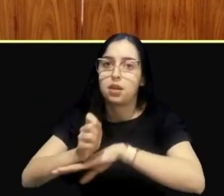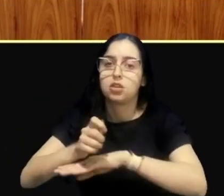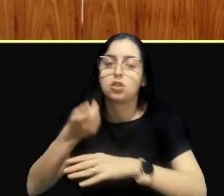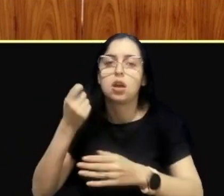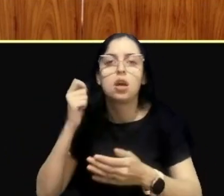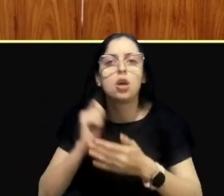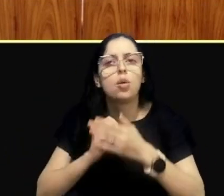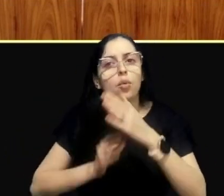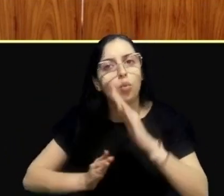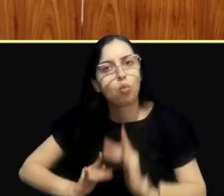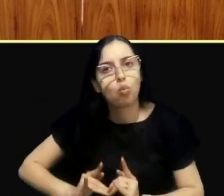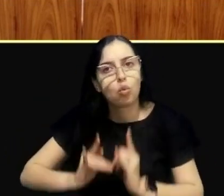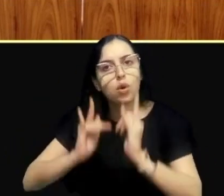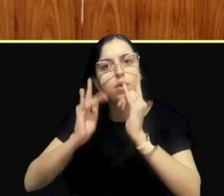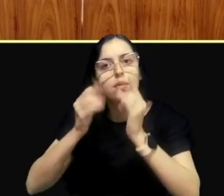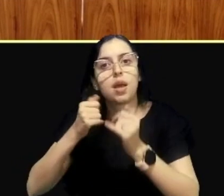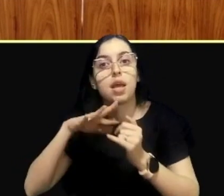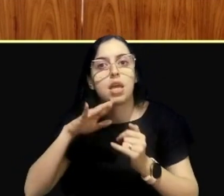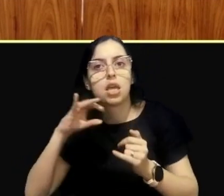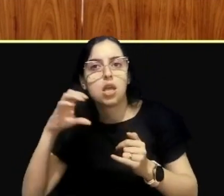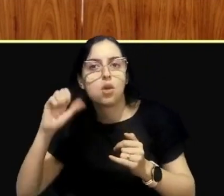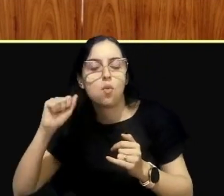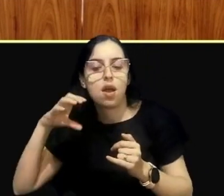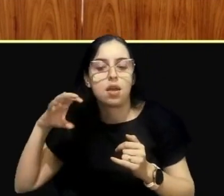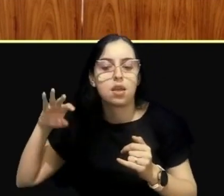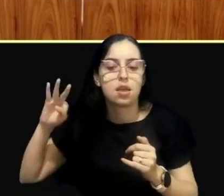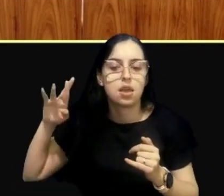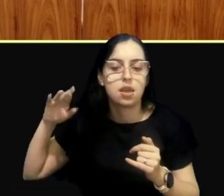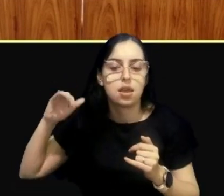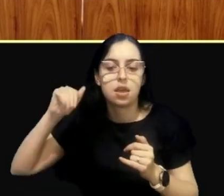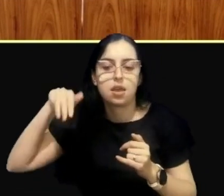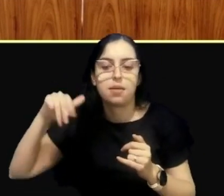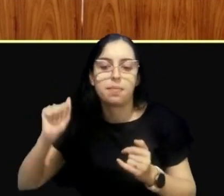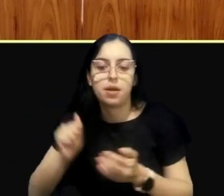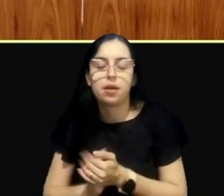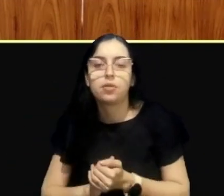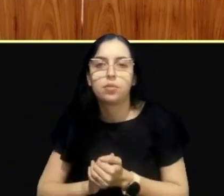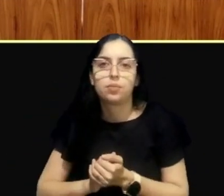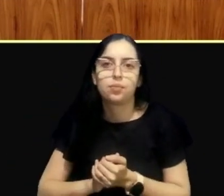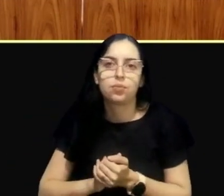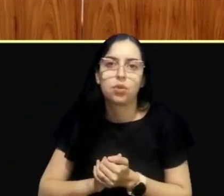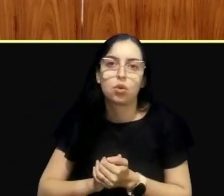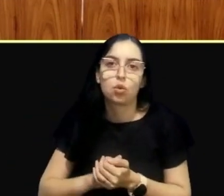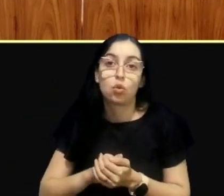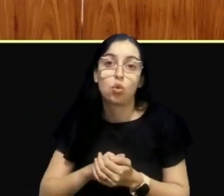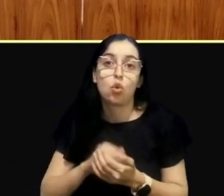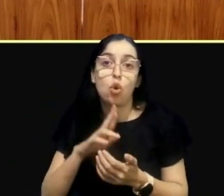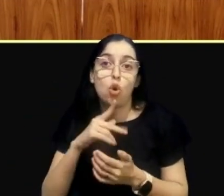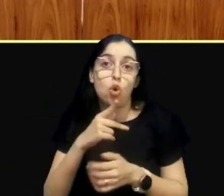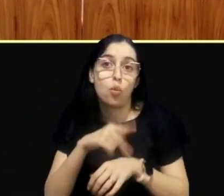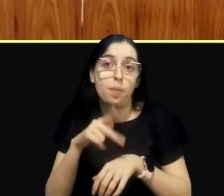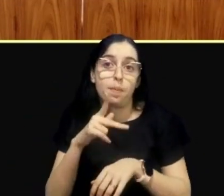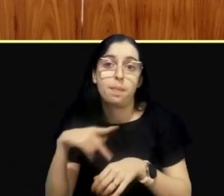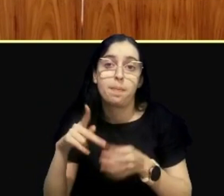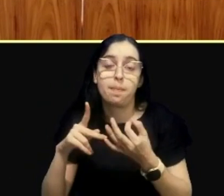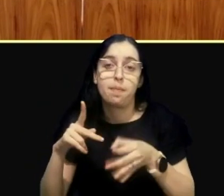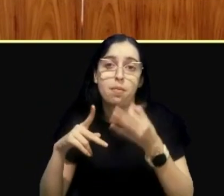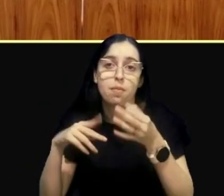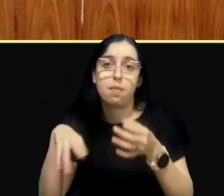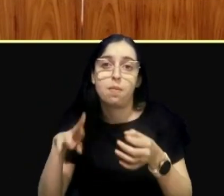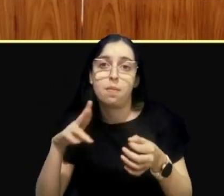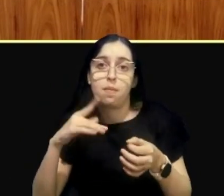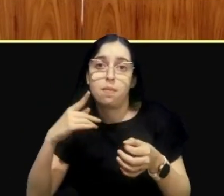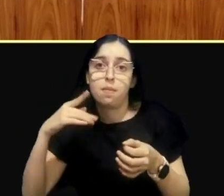construindo ainda o EIA-RIMA, e né, o promotor só chega lá na audiência, não,